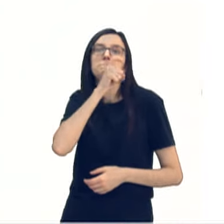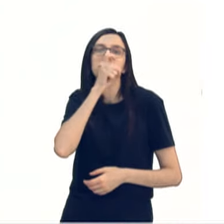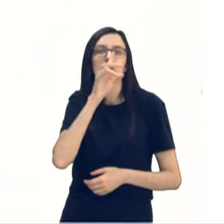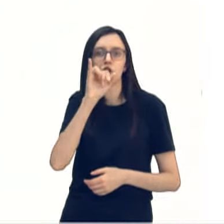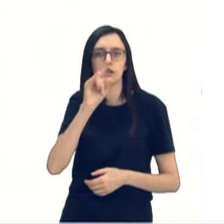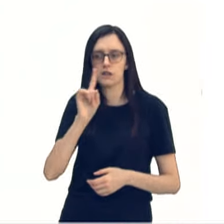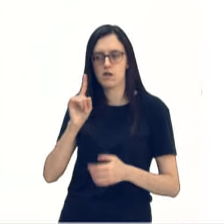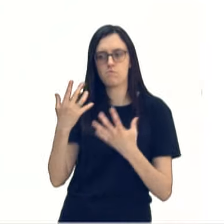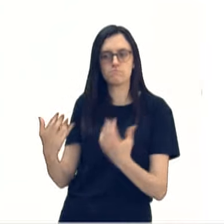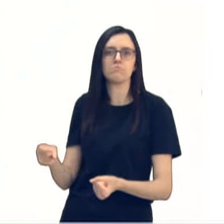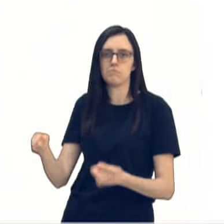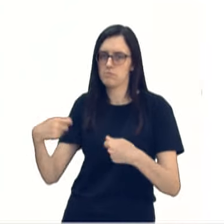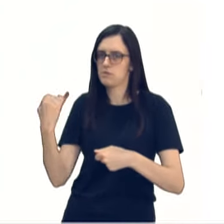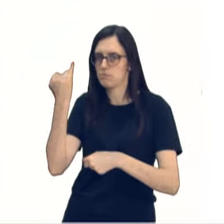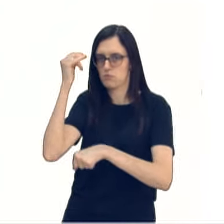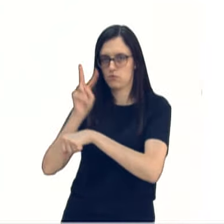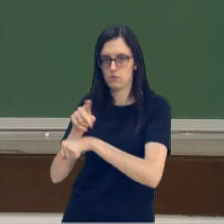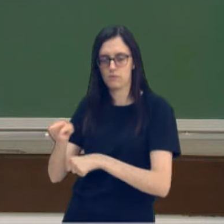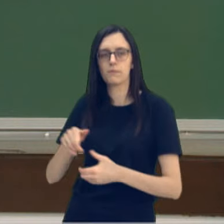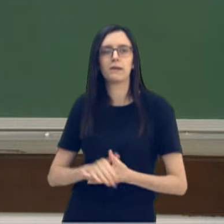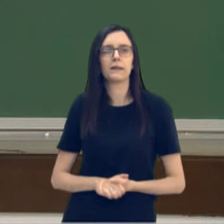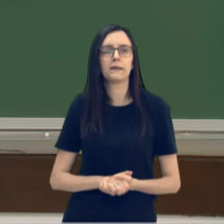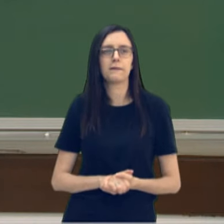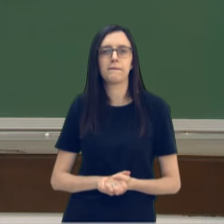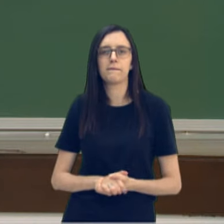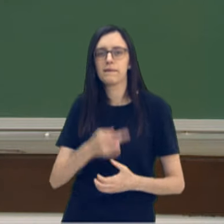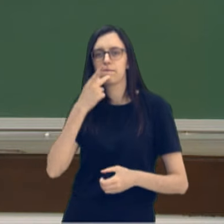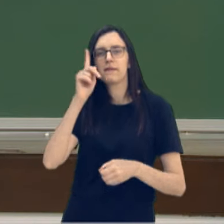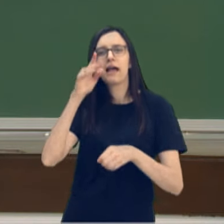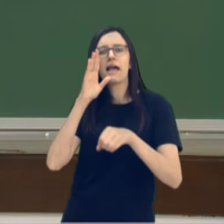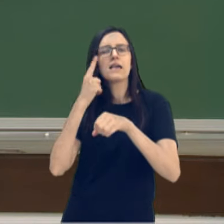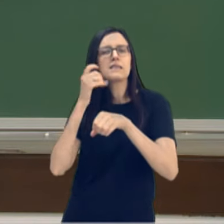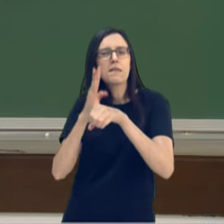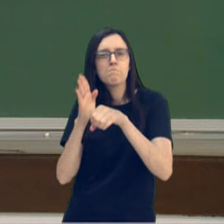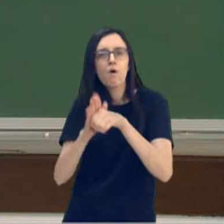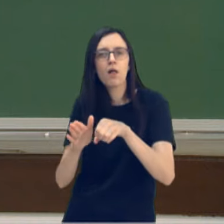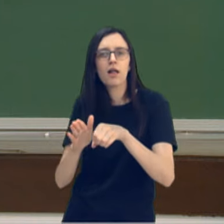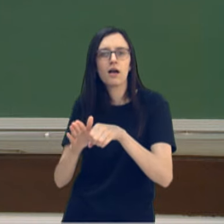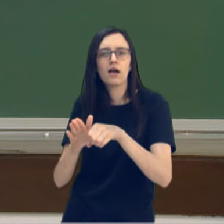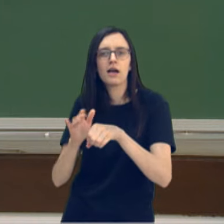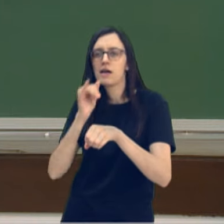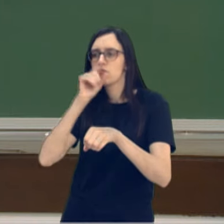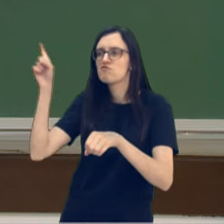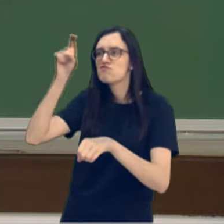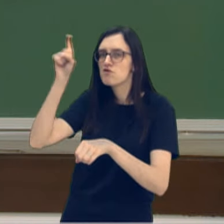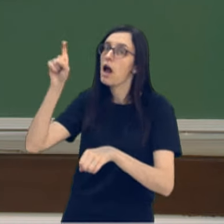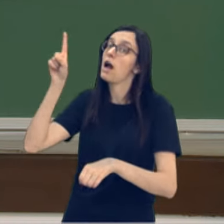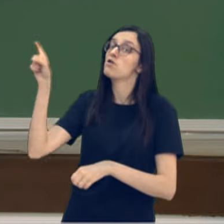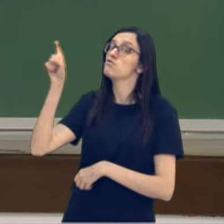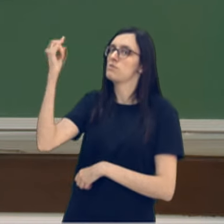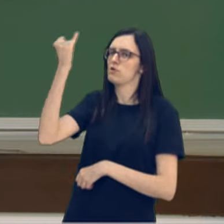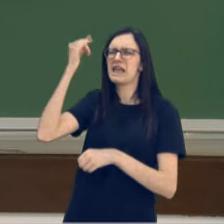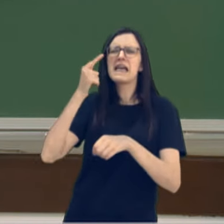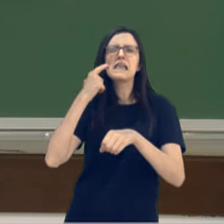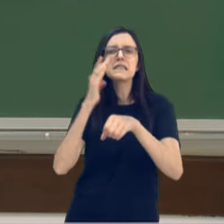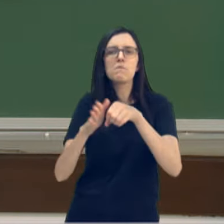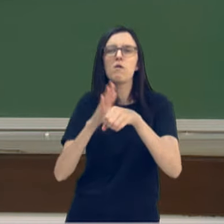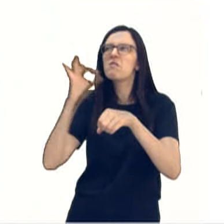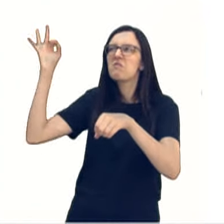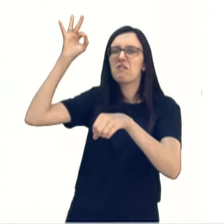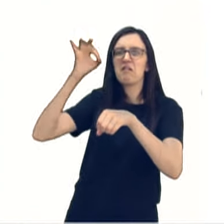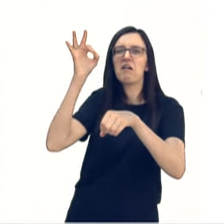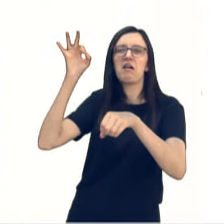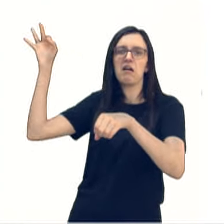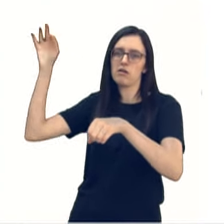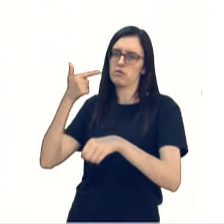Ingestão de vitamina B, alho e cebola afasta o mosquito. Pelo amor de Deus. repelente afasta mosquito, né? Isso não. E